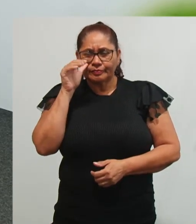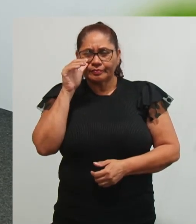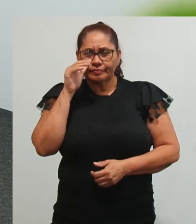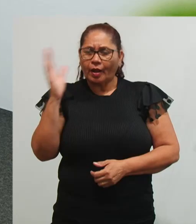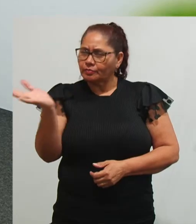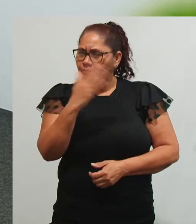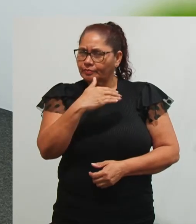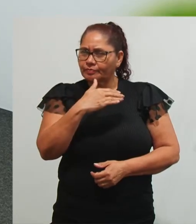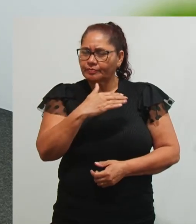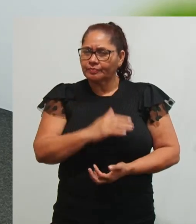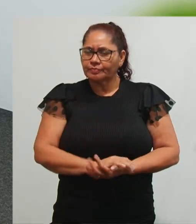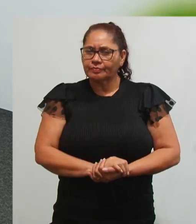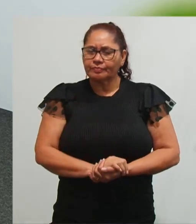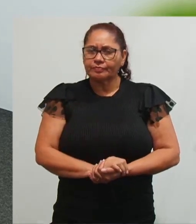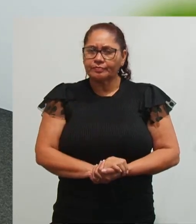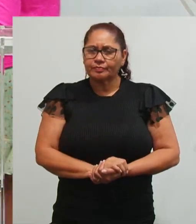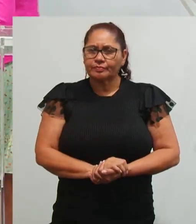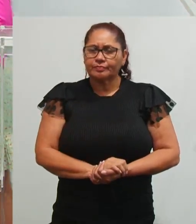comigo.